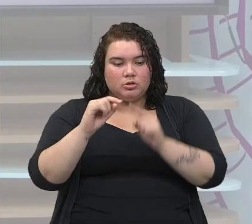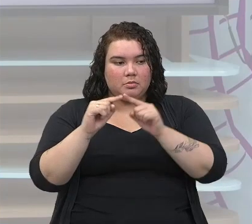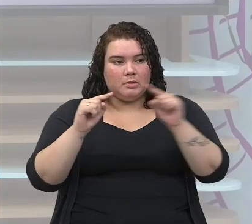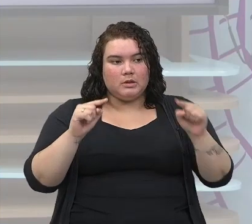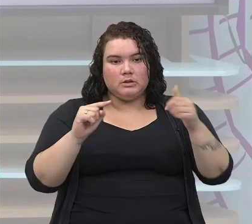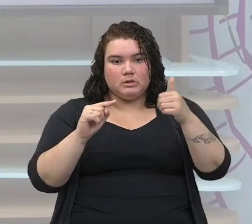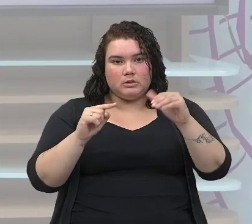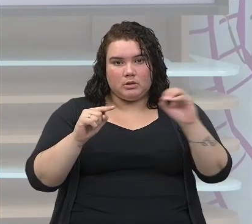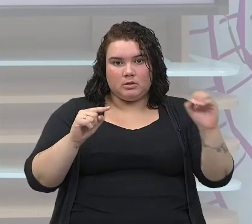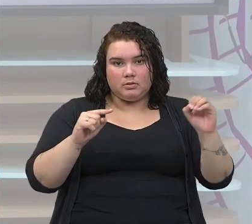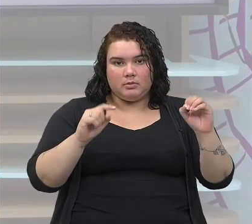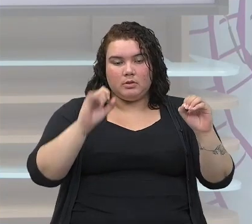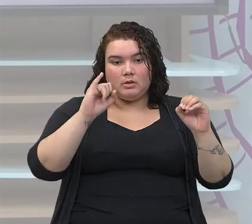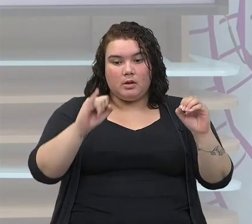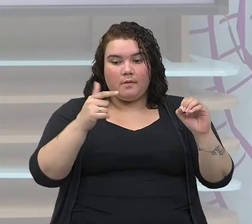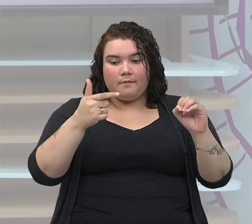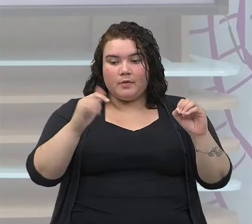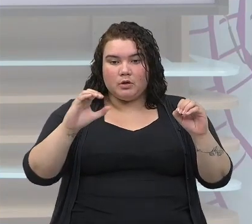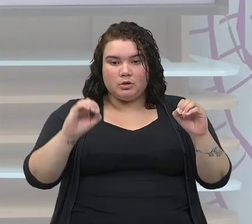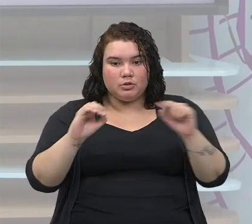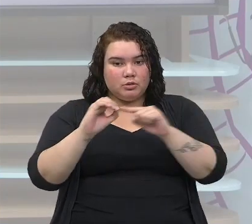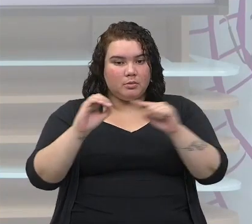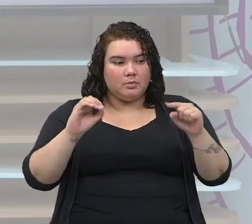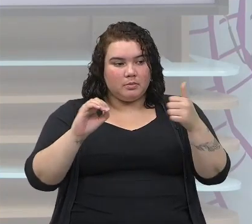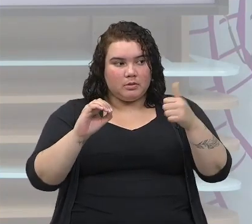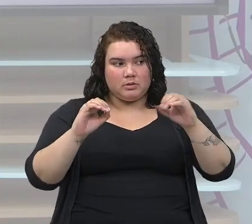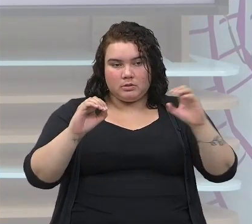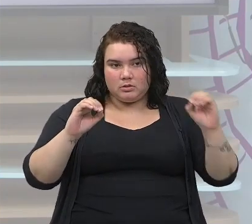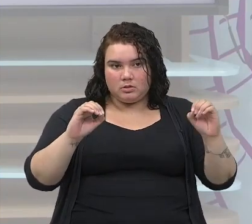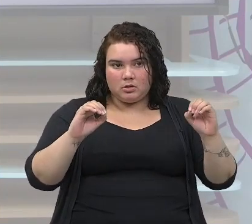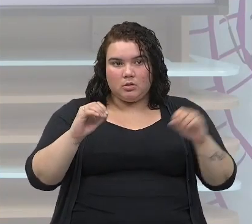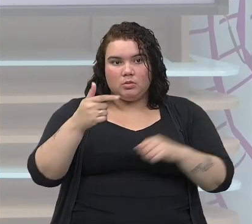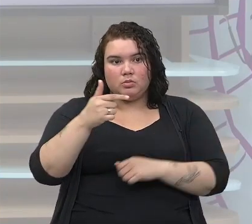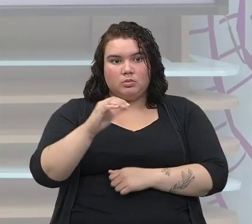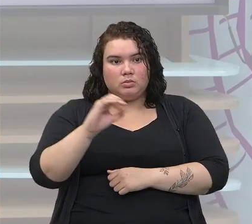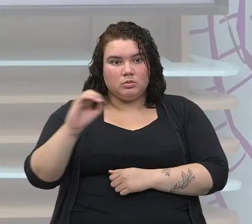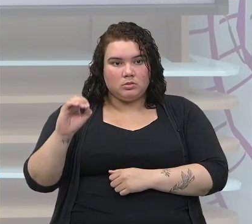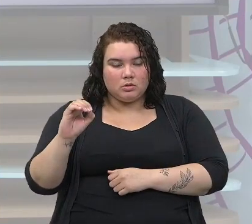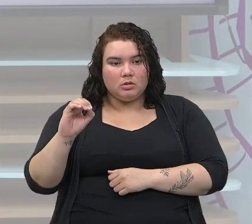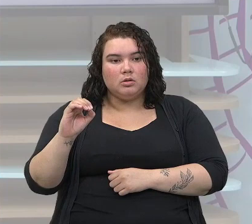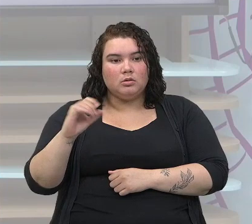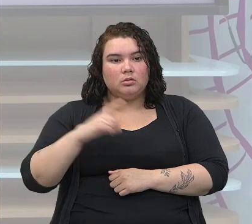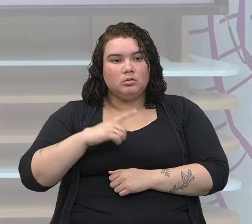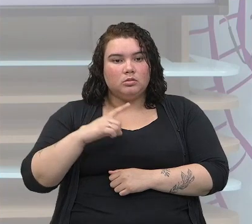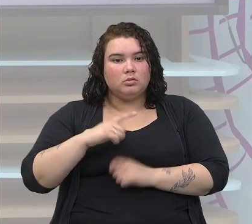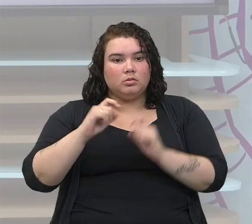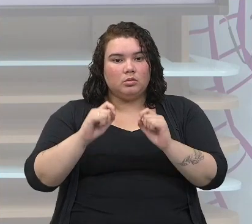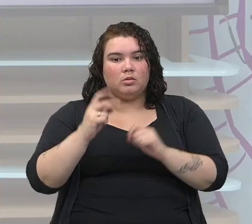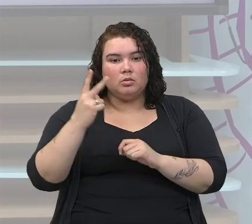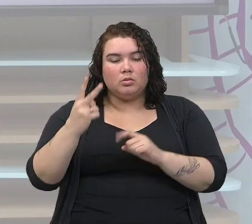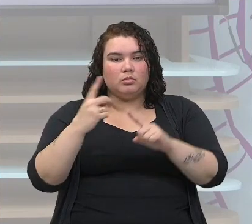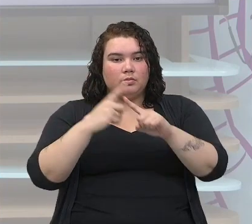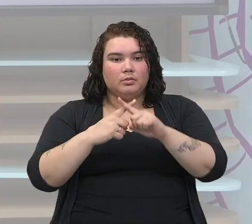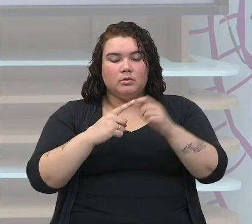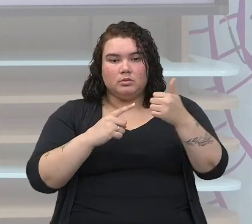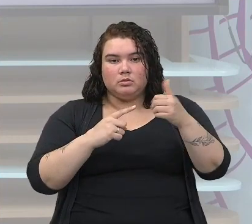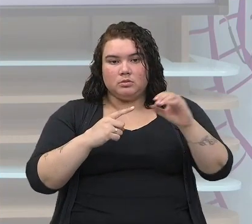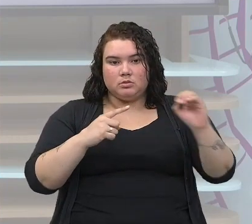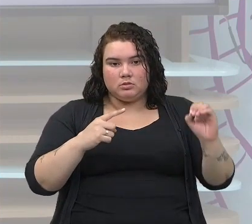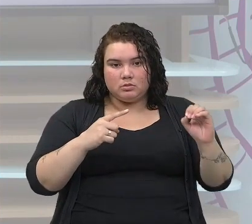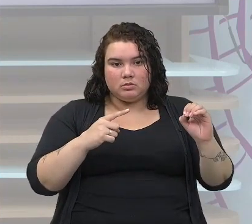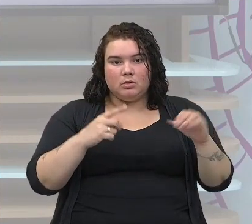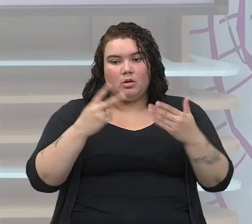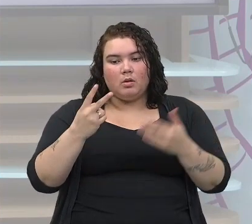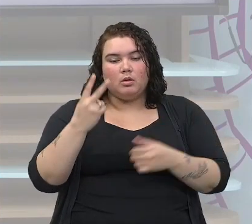Se eu tenho 20 para cada 100, em 200 eu tenho 2, né? 2 vezes o 100, então é 2